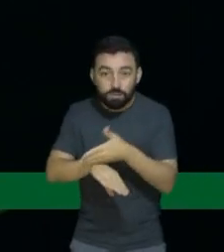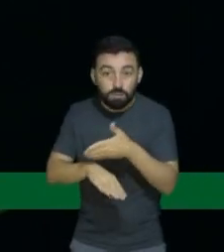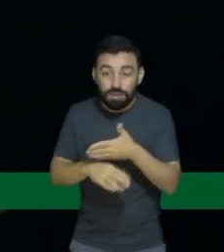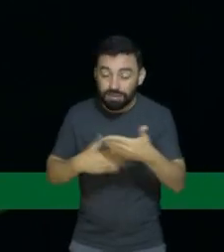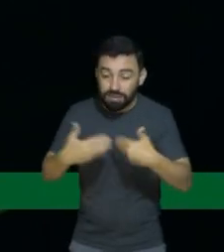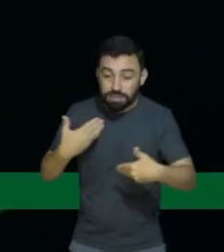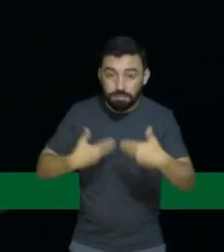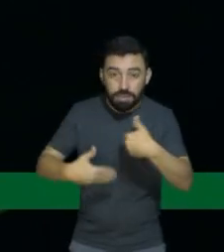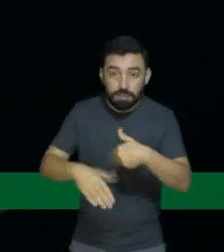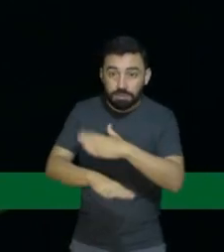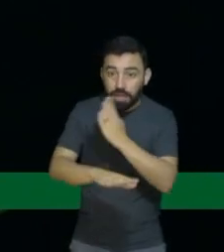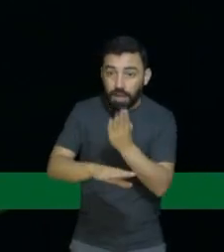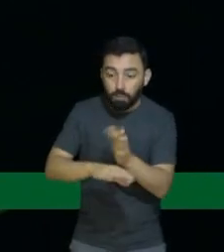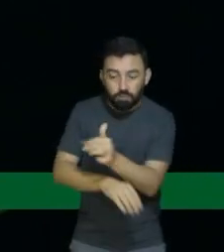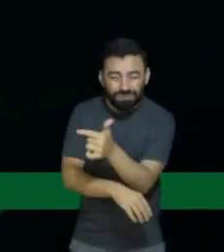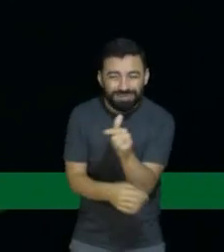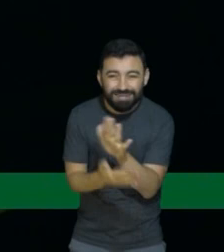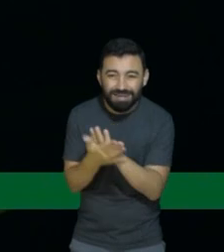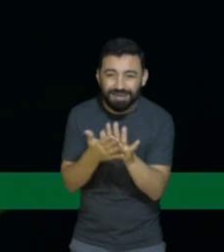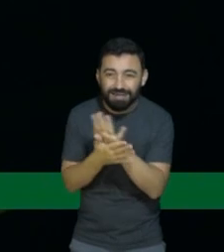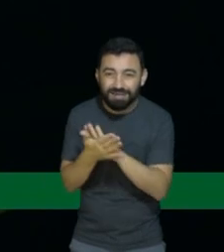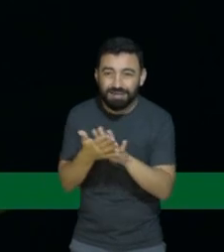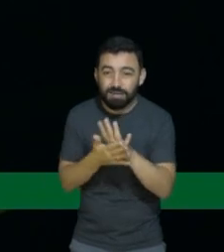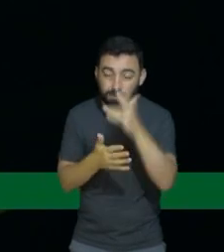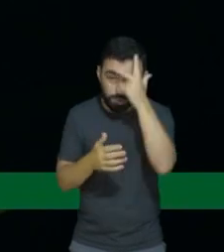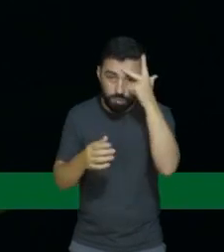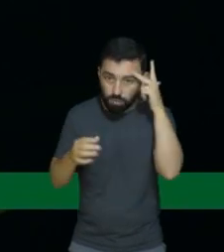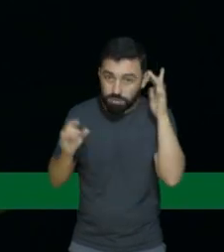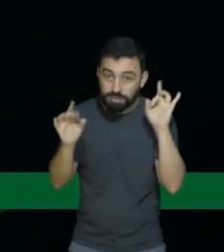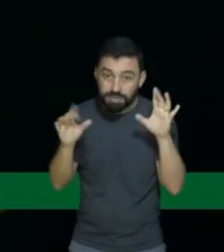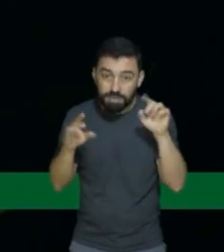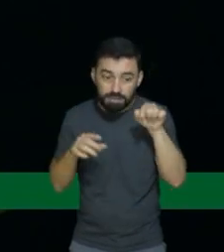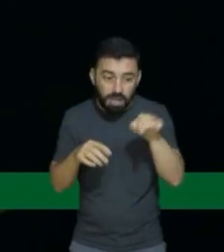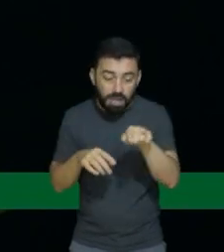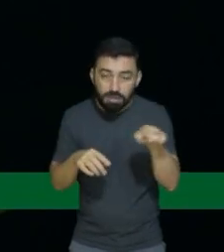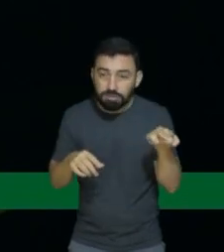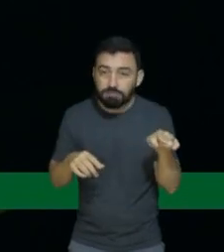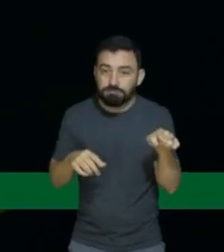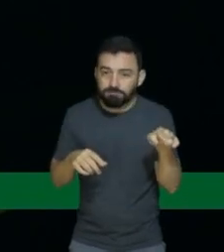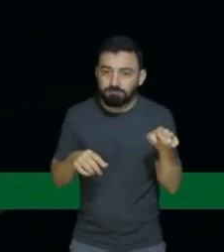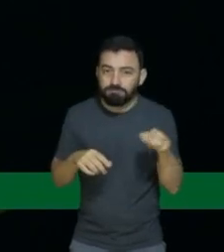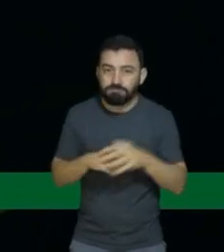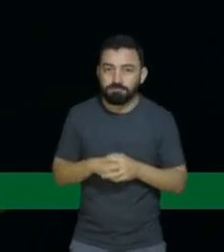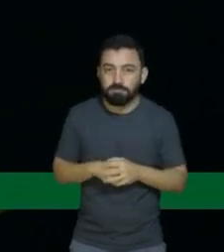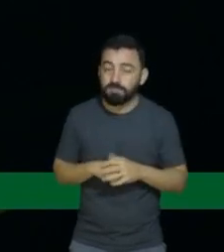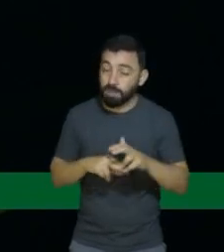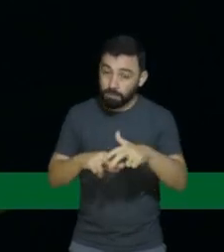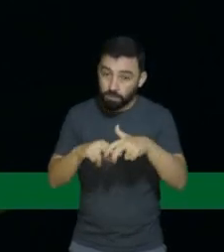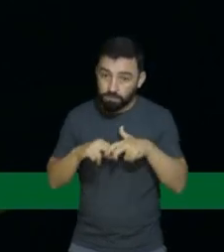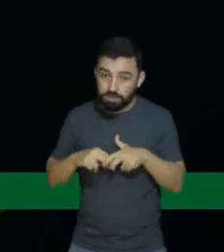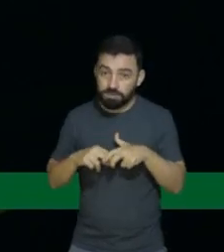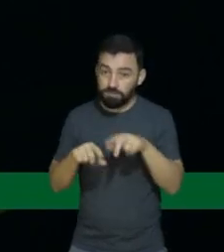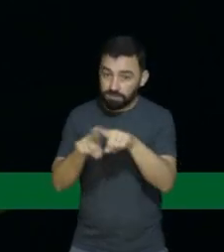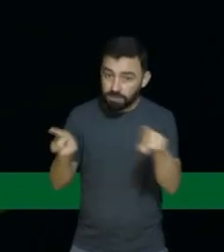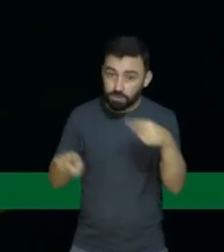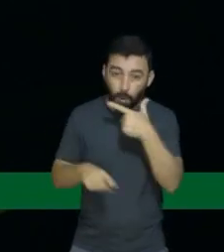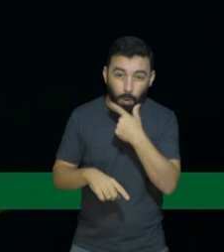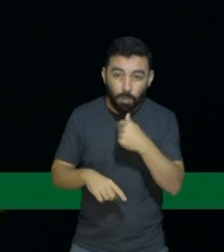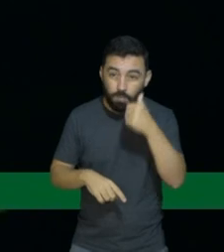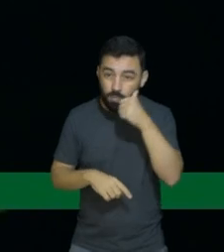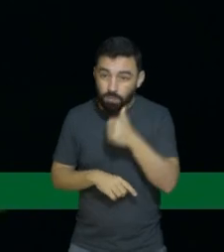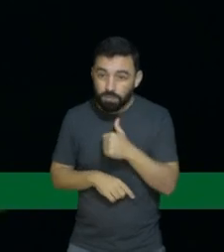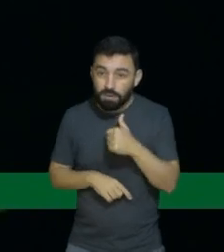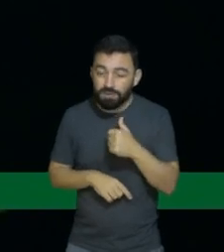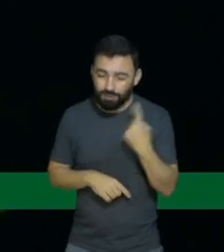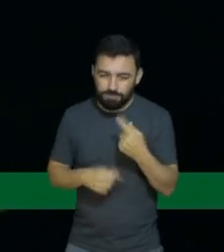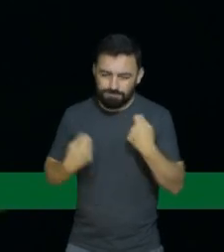integral e humanizado feito por especialistas por isso senhoras e senhores precisamos